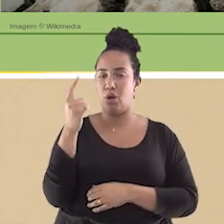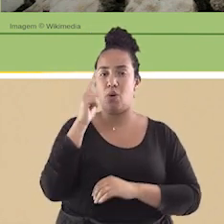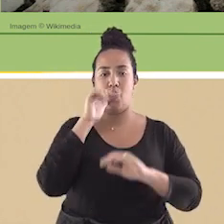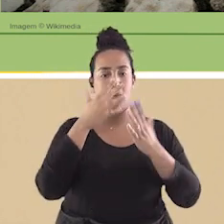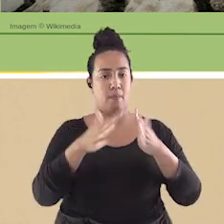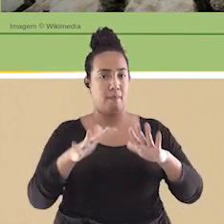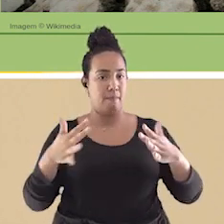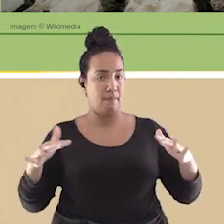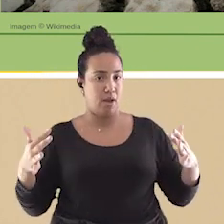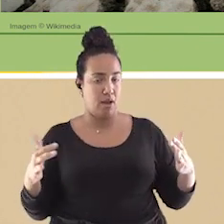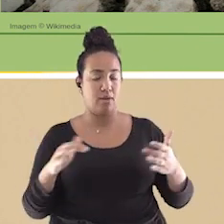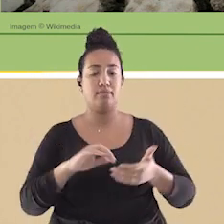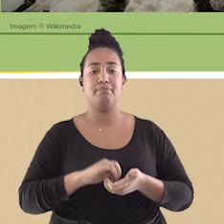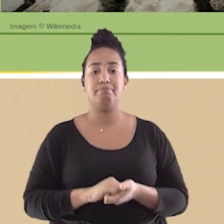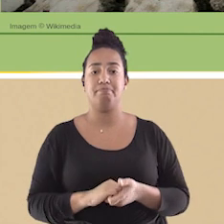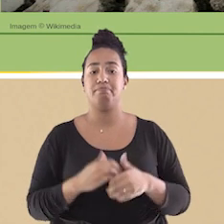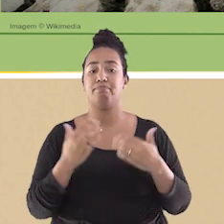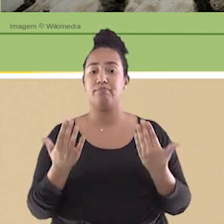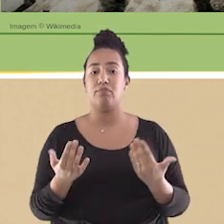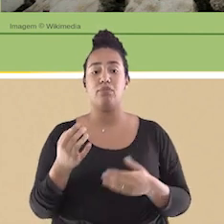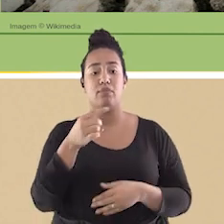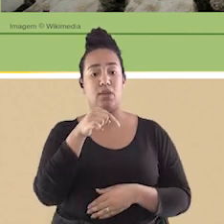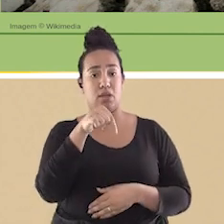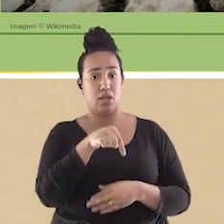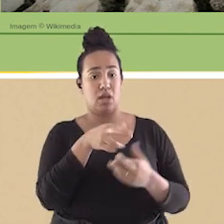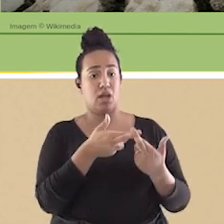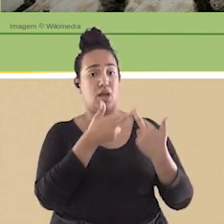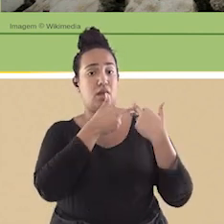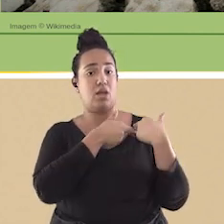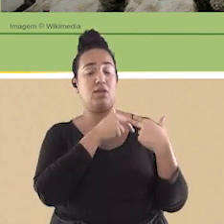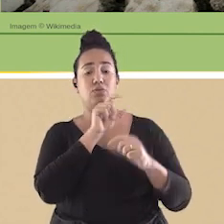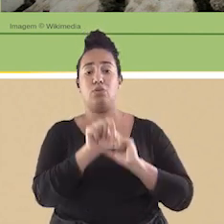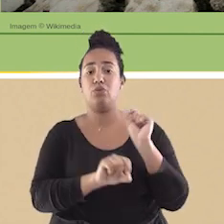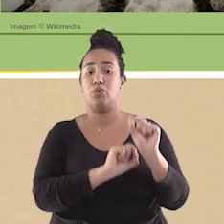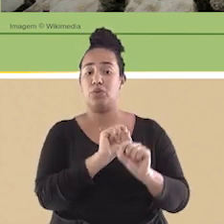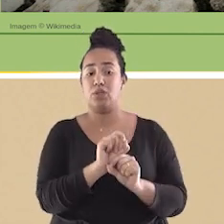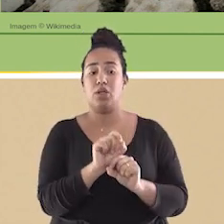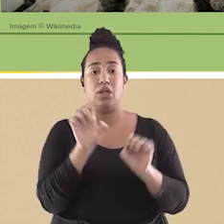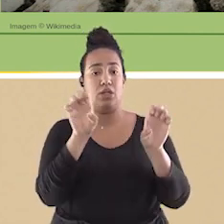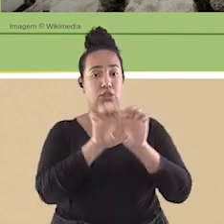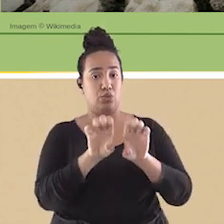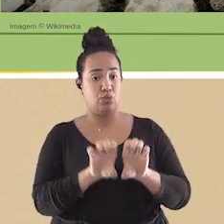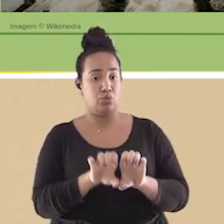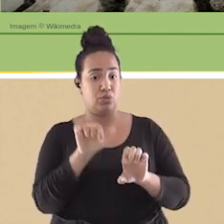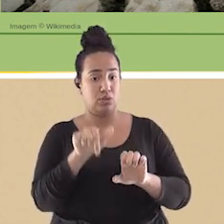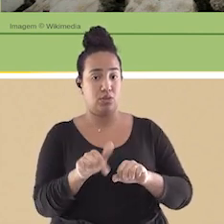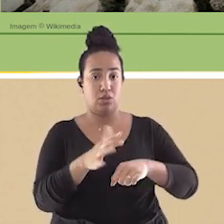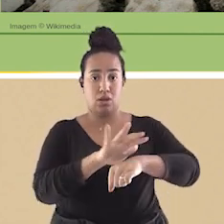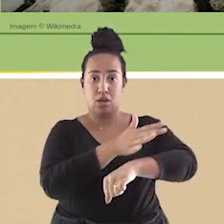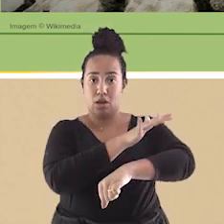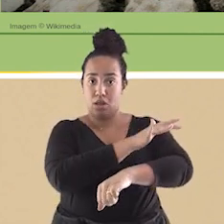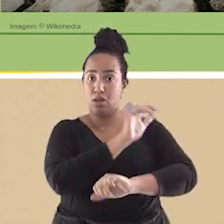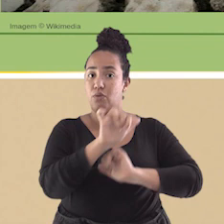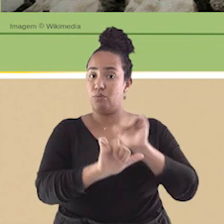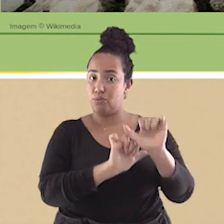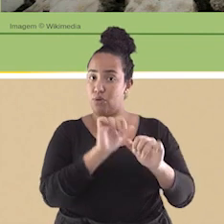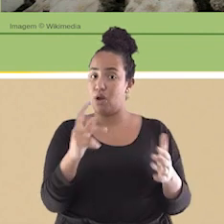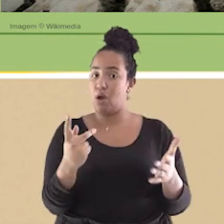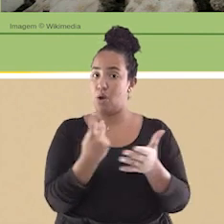do mar. Agentes esses responsáveis pelas mudanças na estrutura do relevo